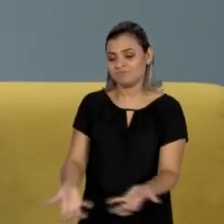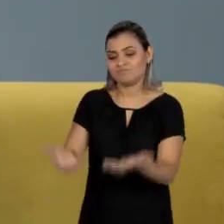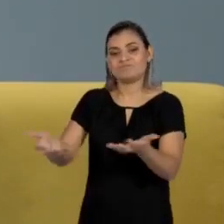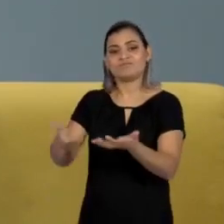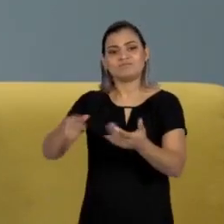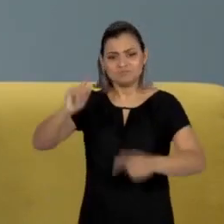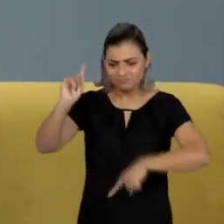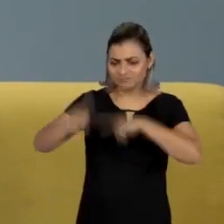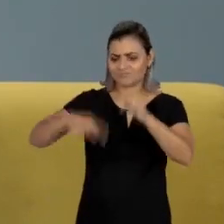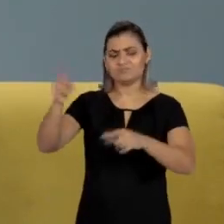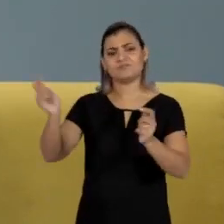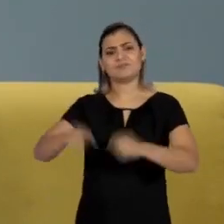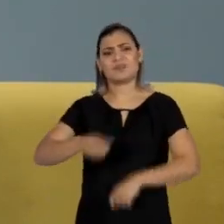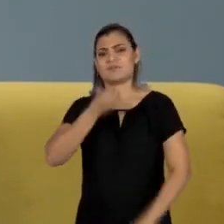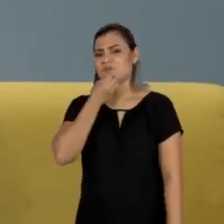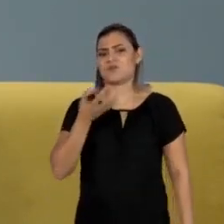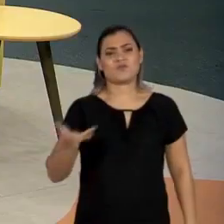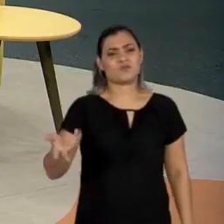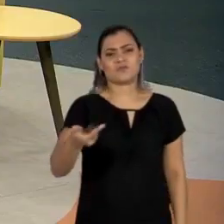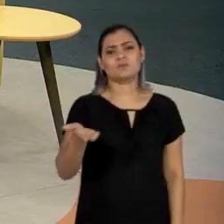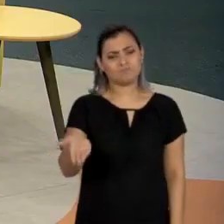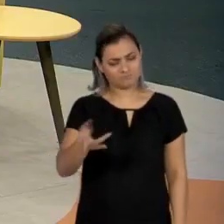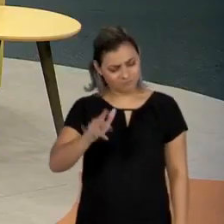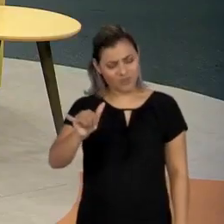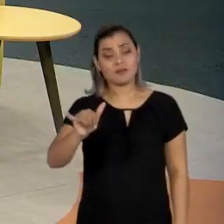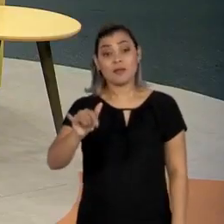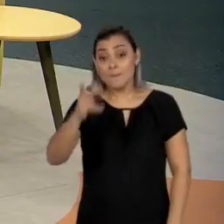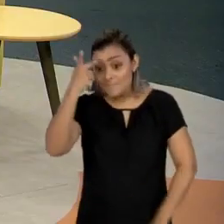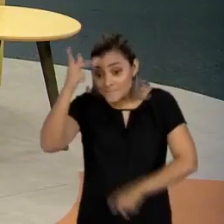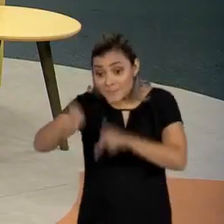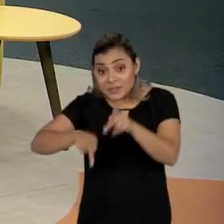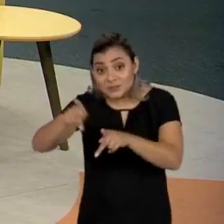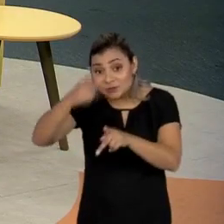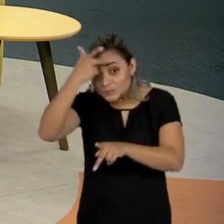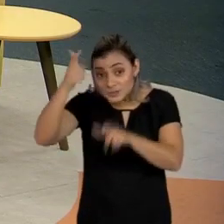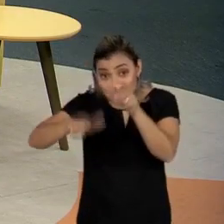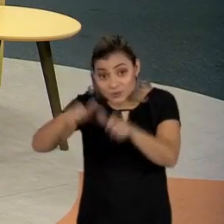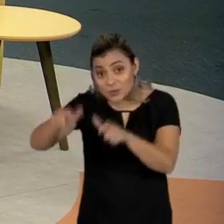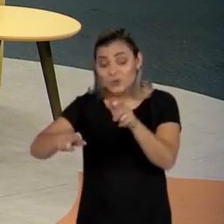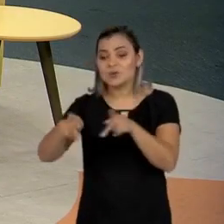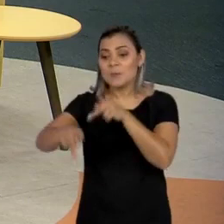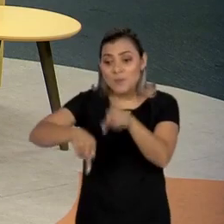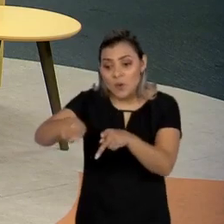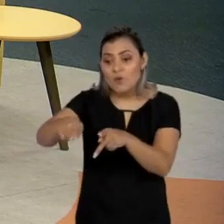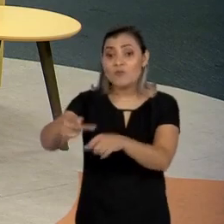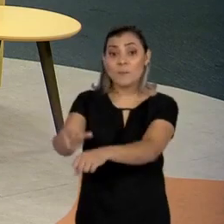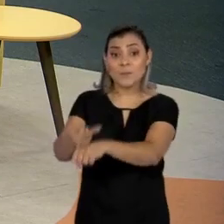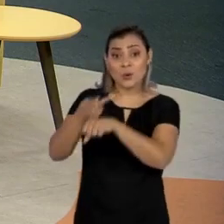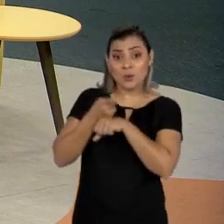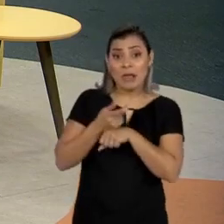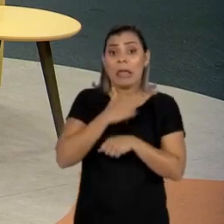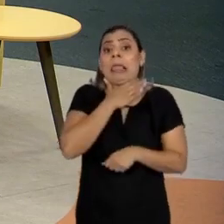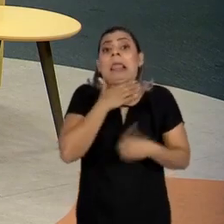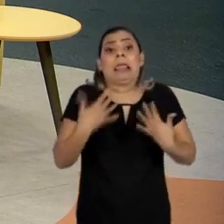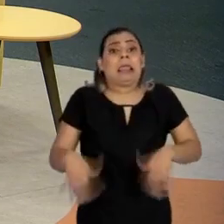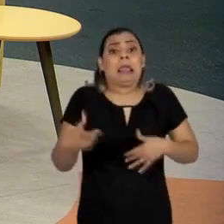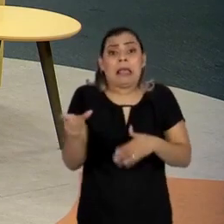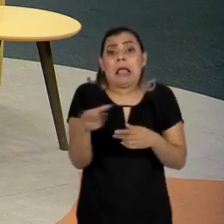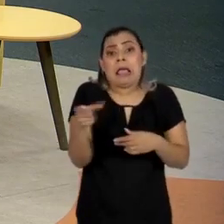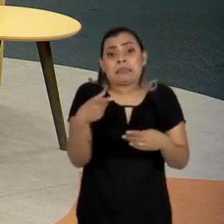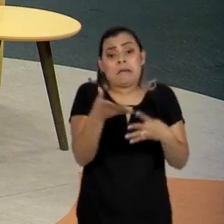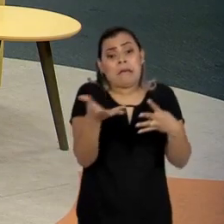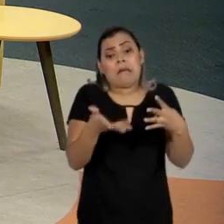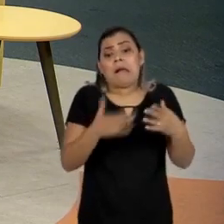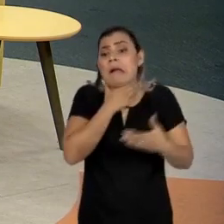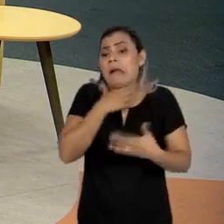potencial de transformação gigantesco, assim. Então, pessoas que já vieram procurar no Front numa situação de endividamento com cartão de